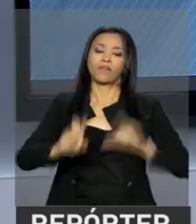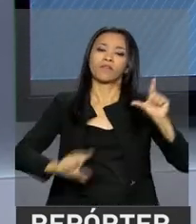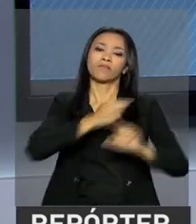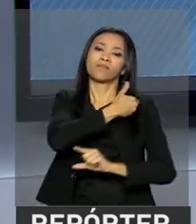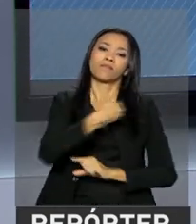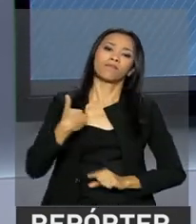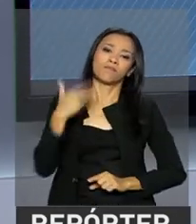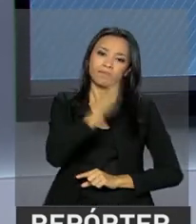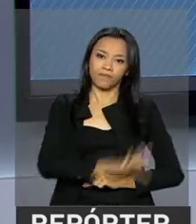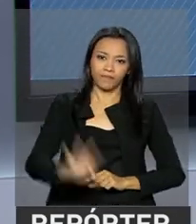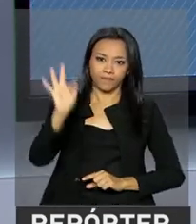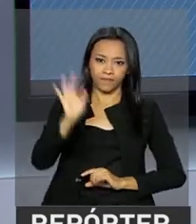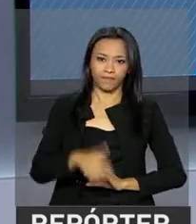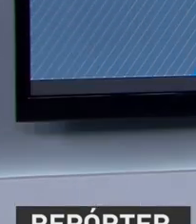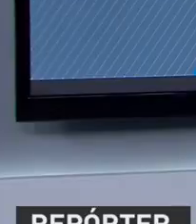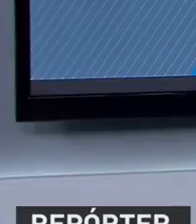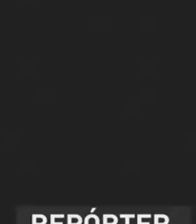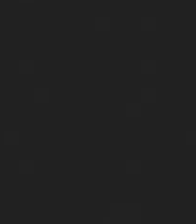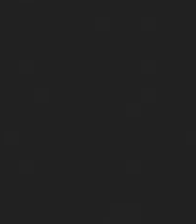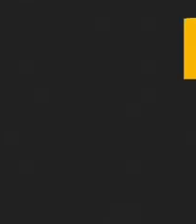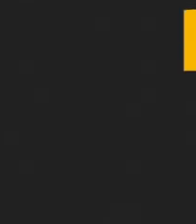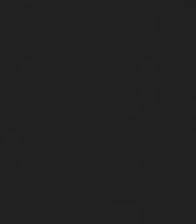a tv do governo federal